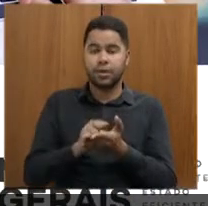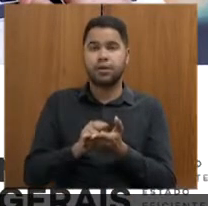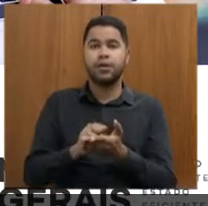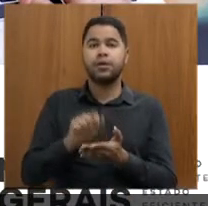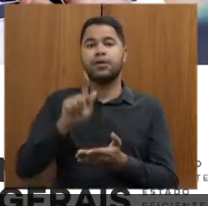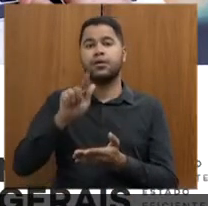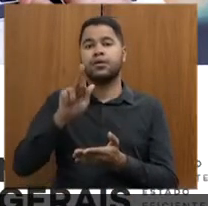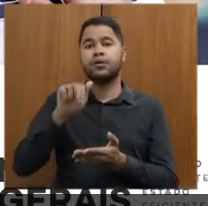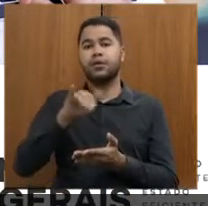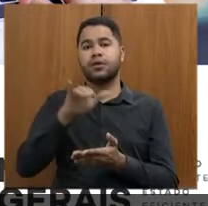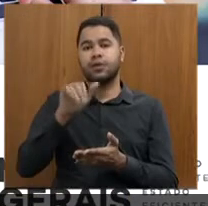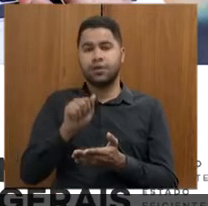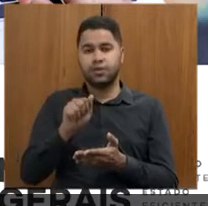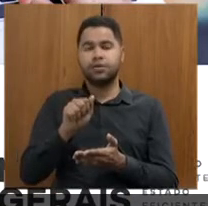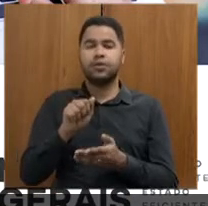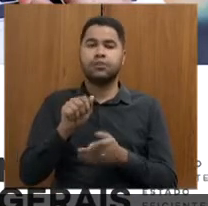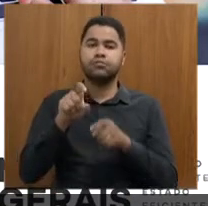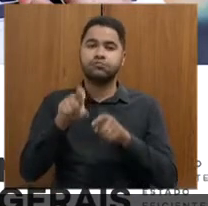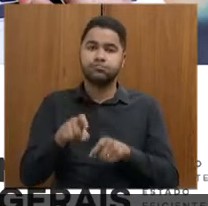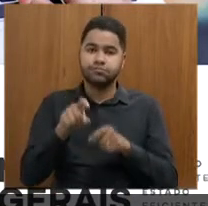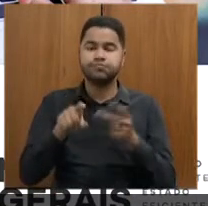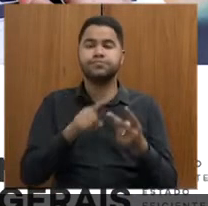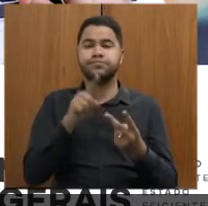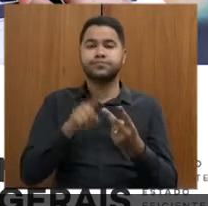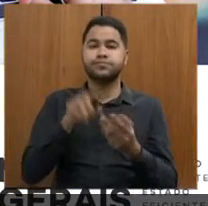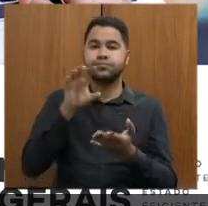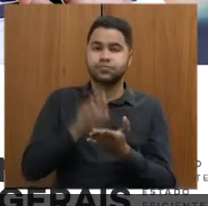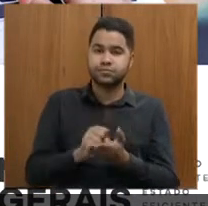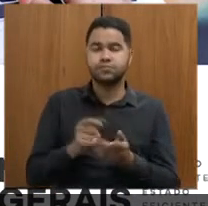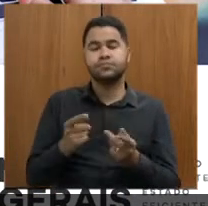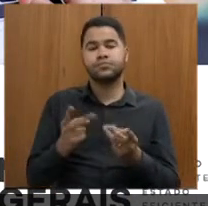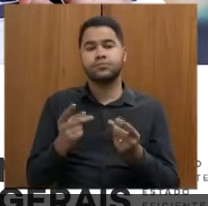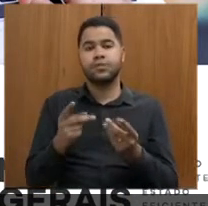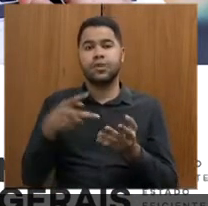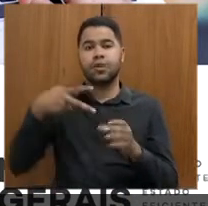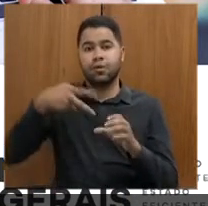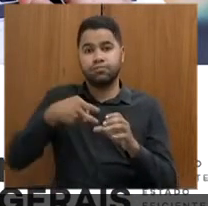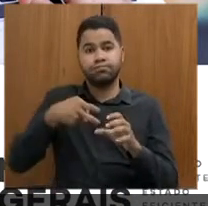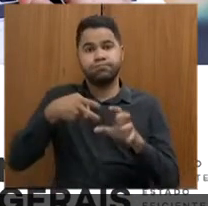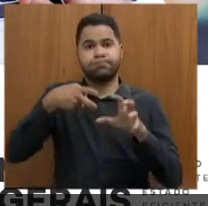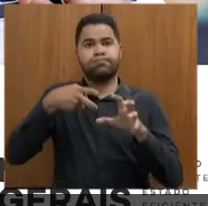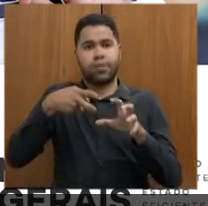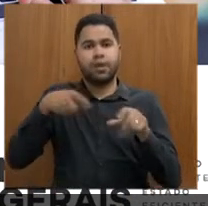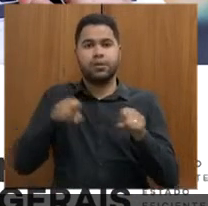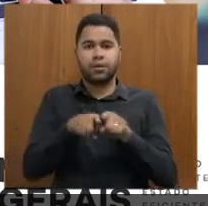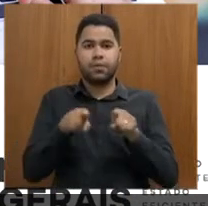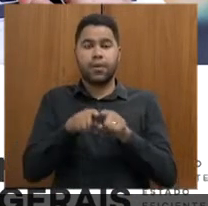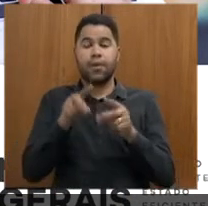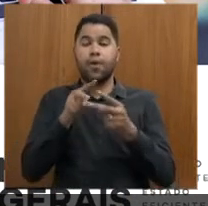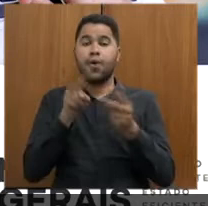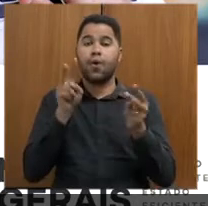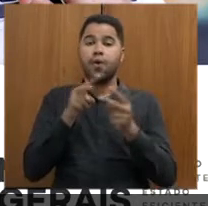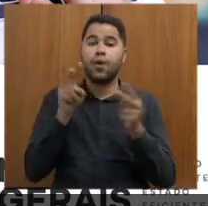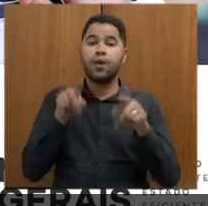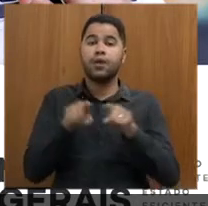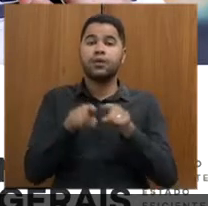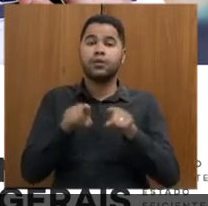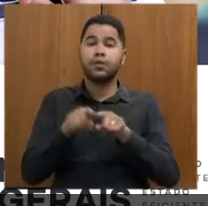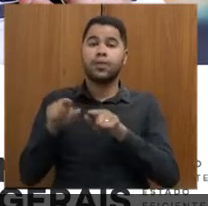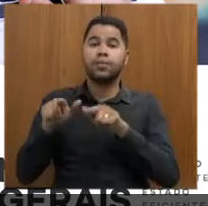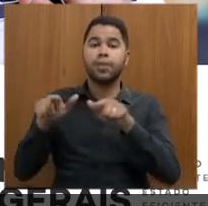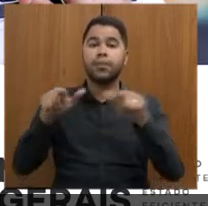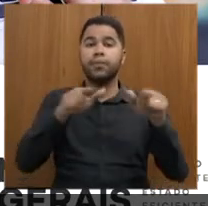agrícolas com o produtor faz lá na sua propriedade o registro da revenda de agrotóxico e agora é feito também online e a certificação